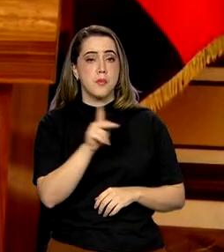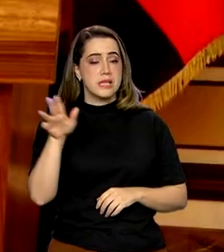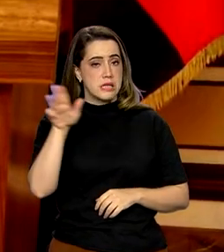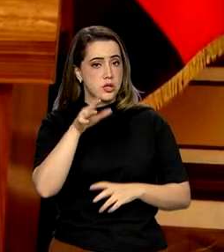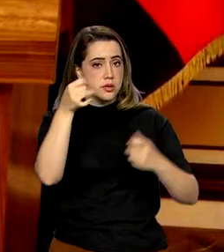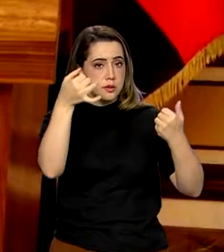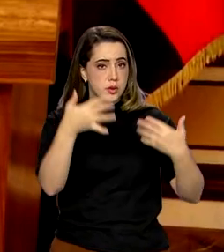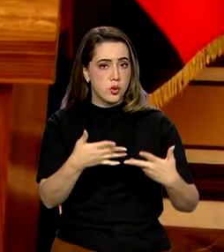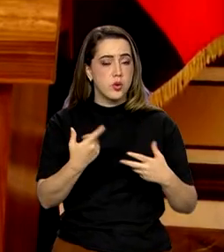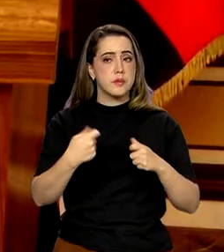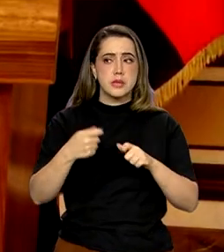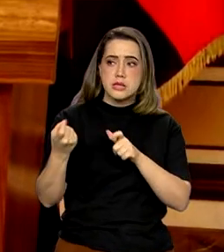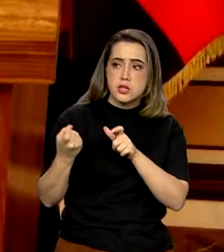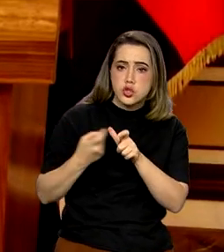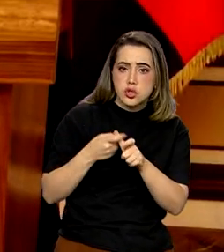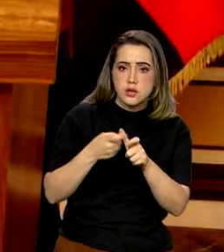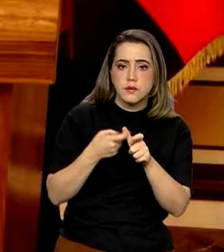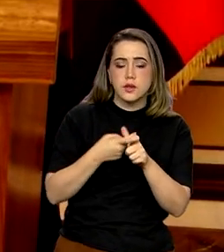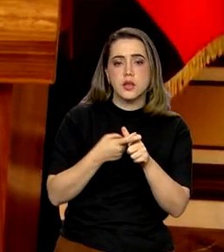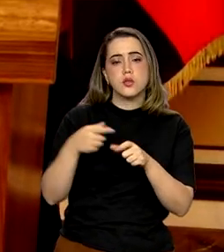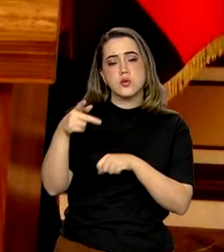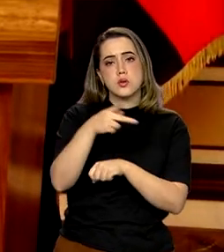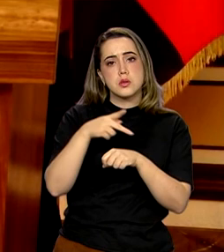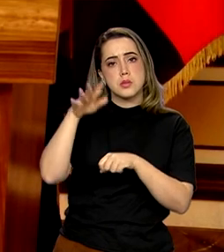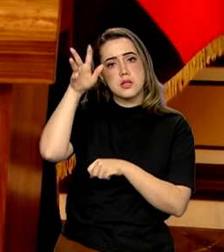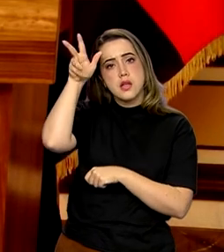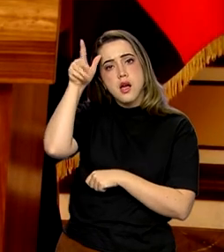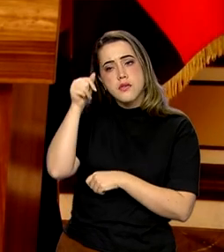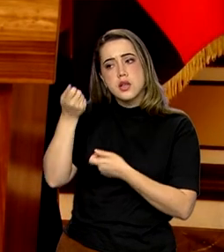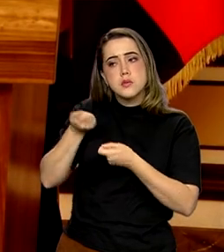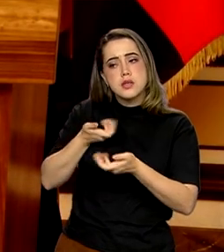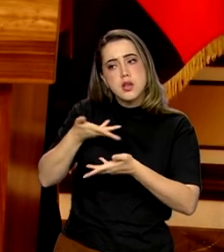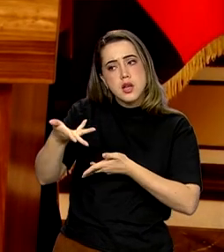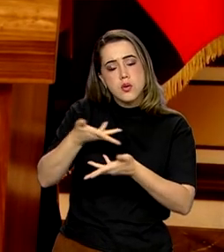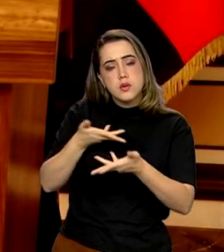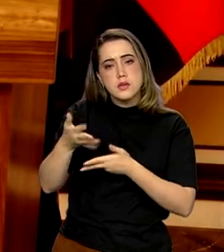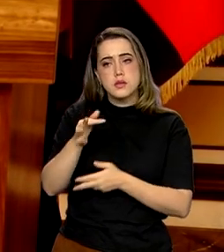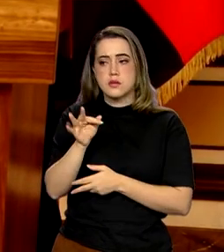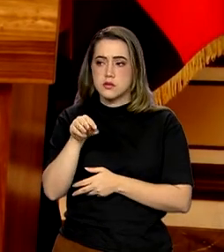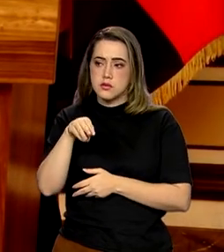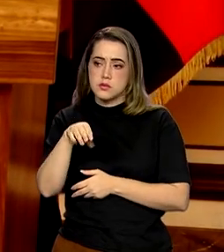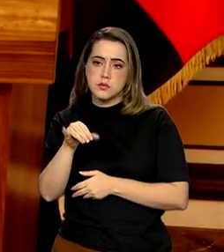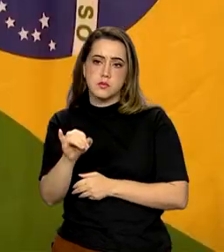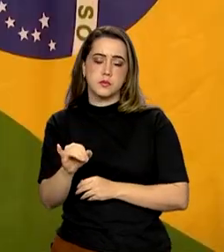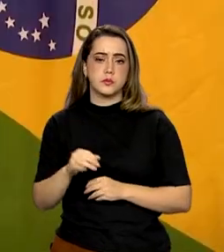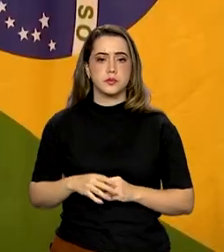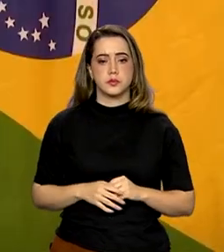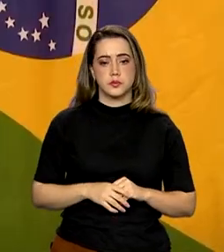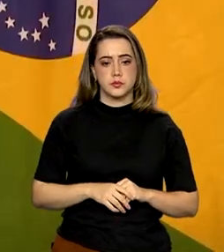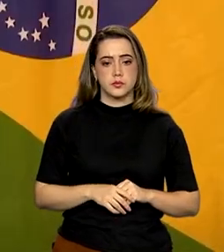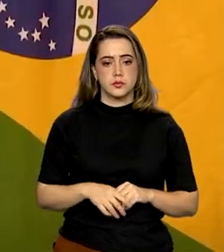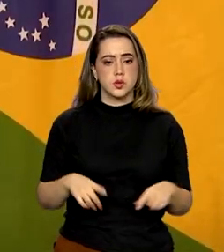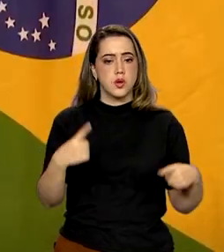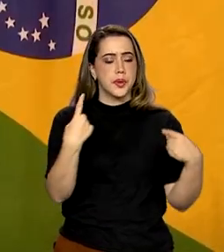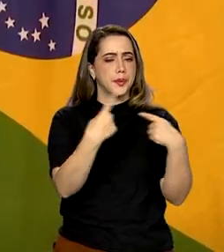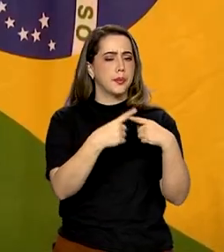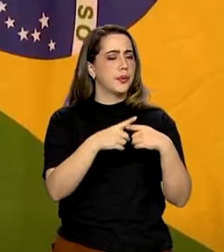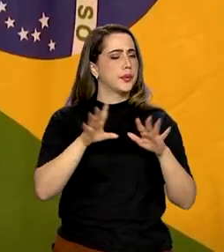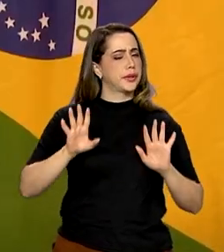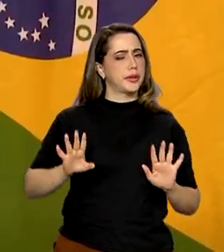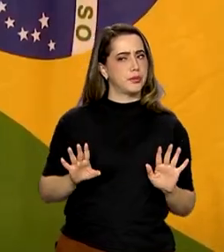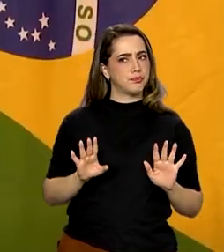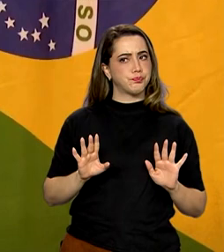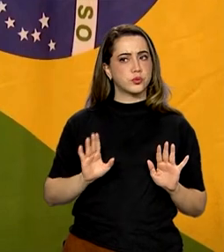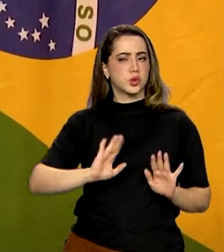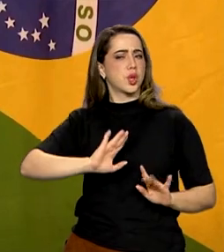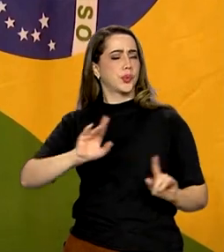negociação das dívidas dos países do continente africano com o Fundo Monetário Internacional. Por que que ao invés